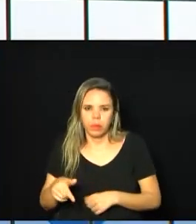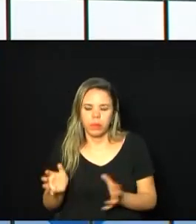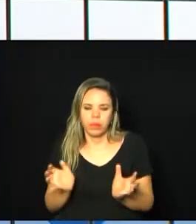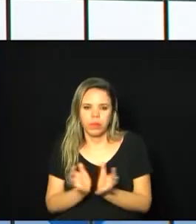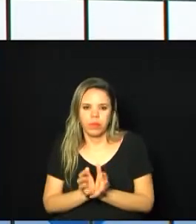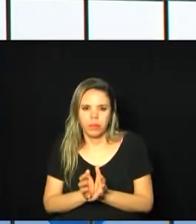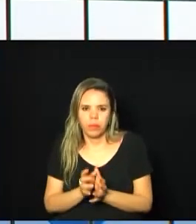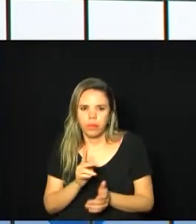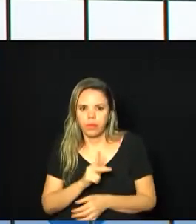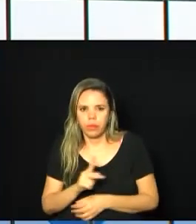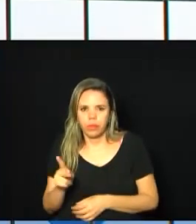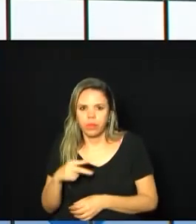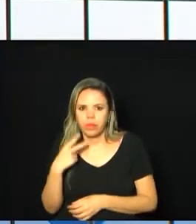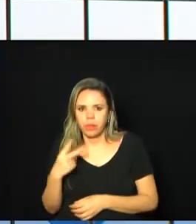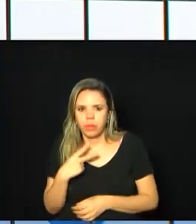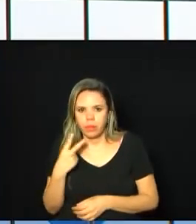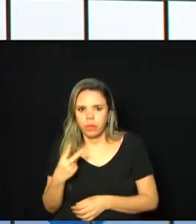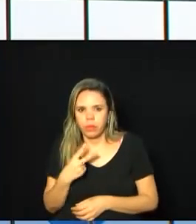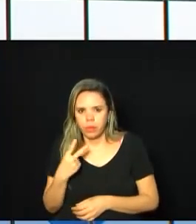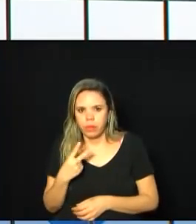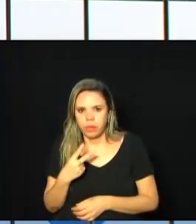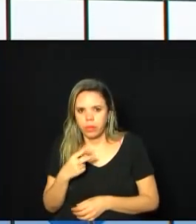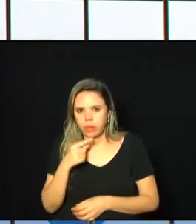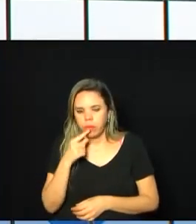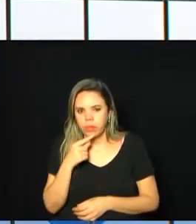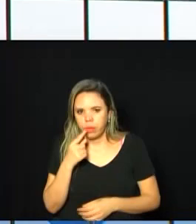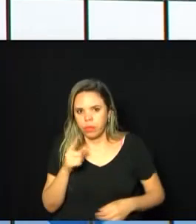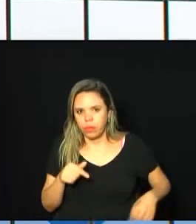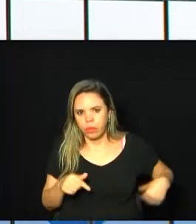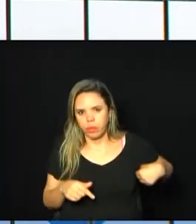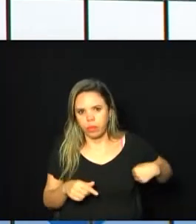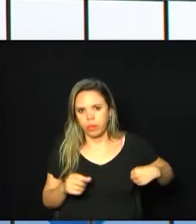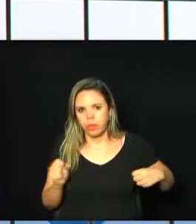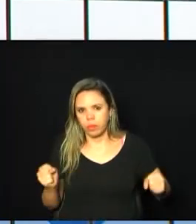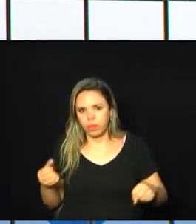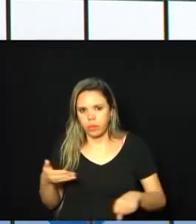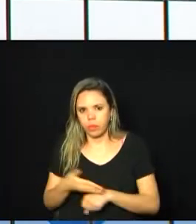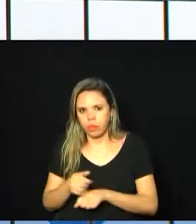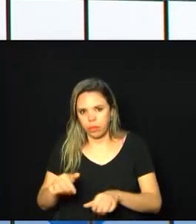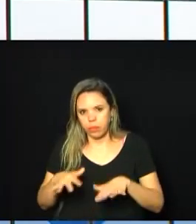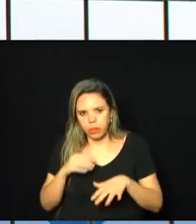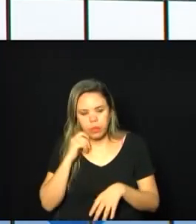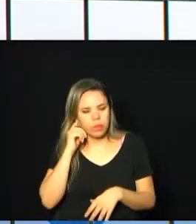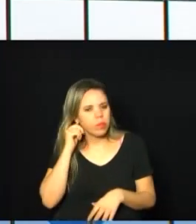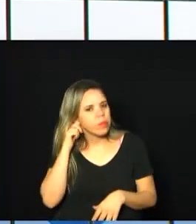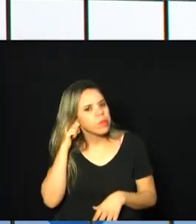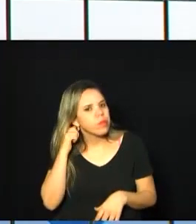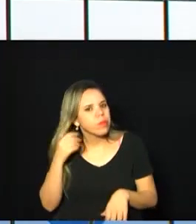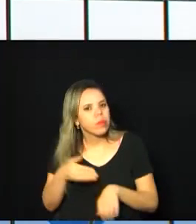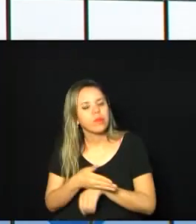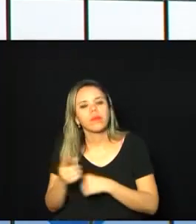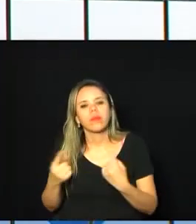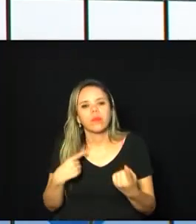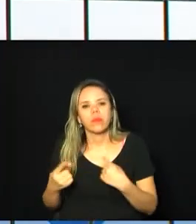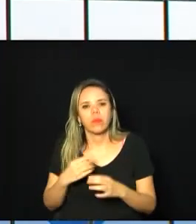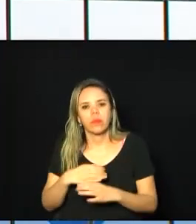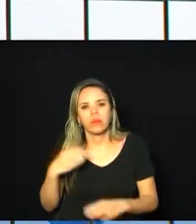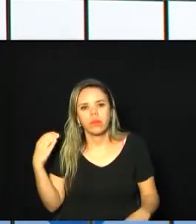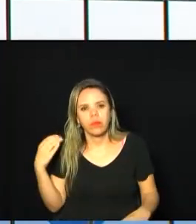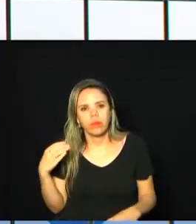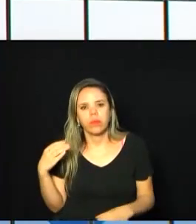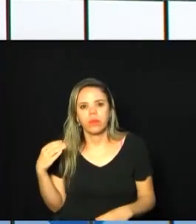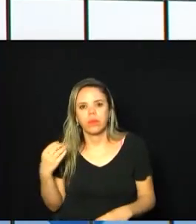comissão, que é presidida pelo vereador Eduardo Magoga, pode vir até o plenário com entrada pela Avenida Engenheiro Roberto